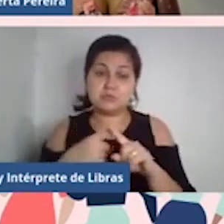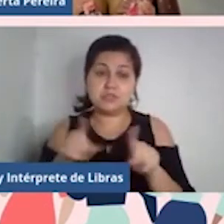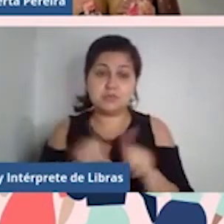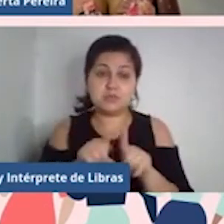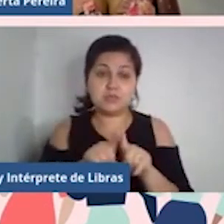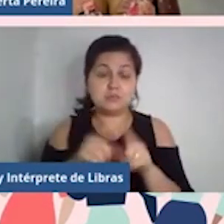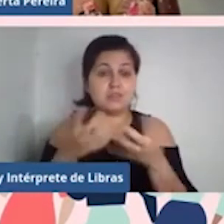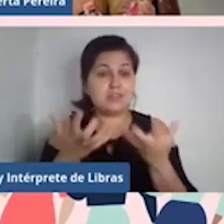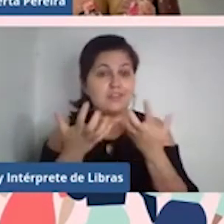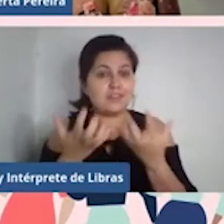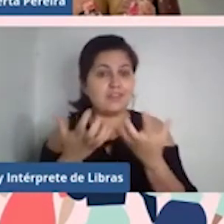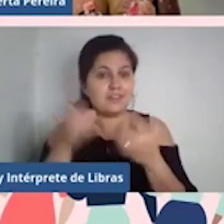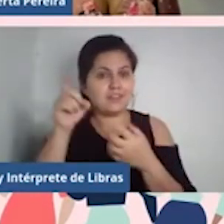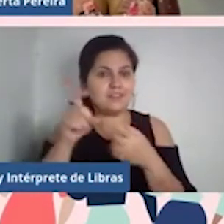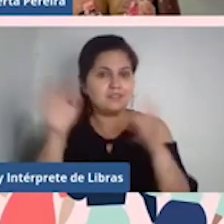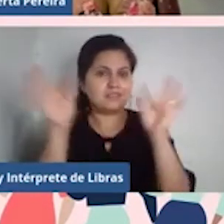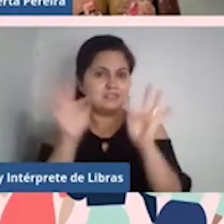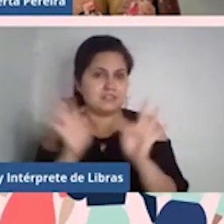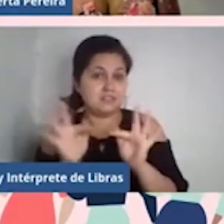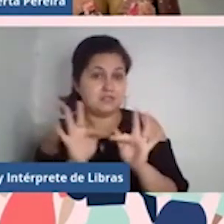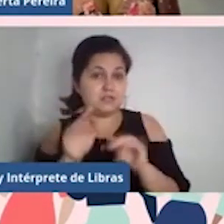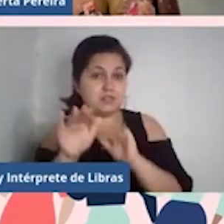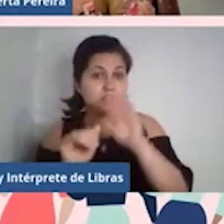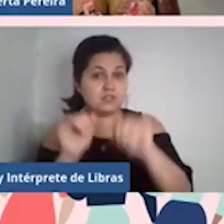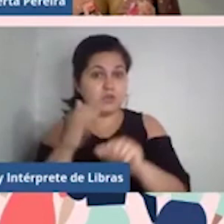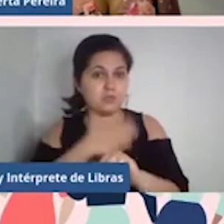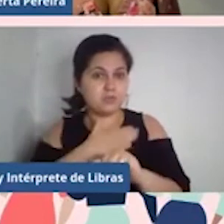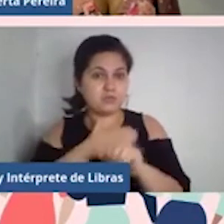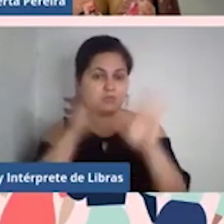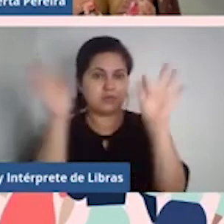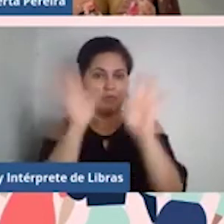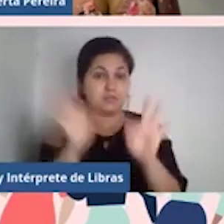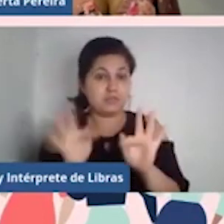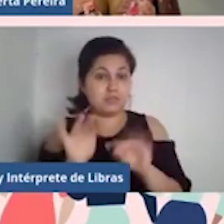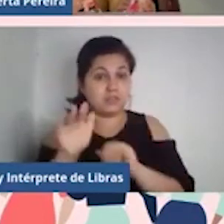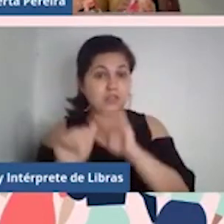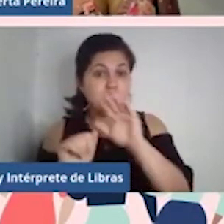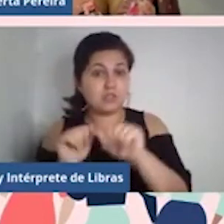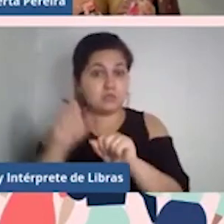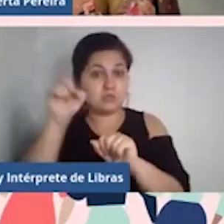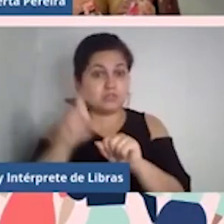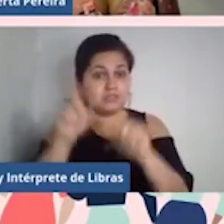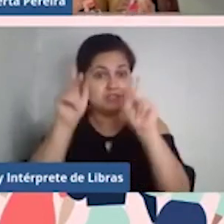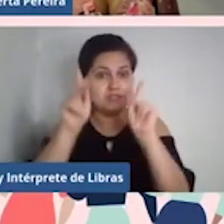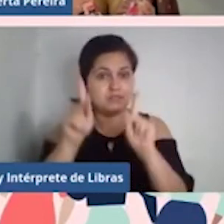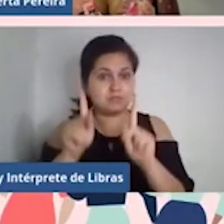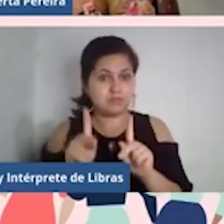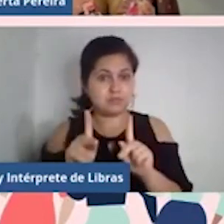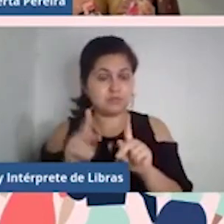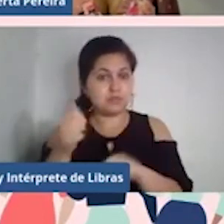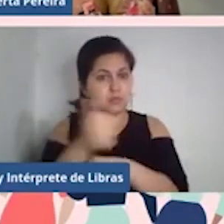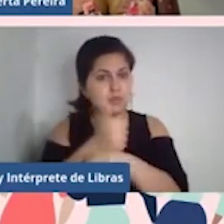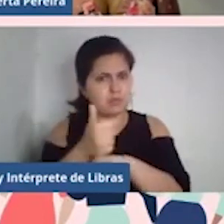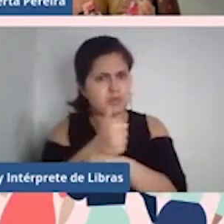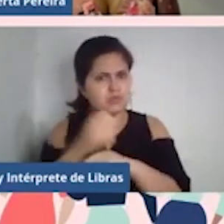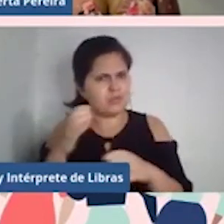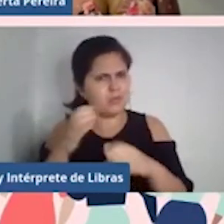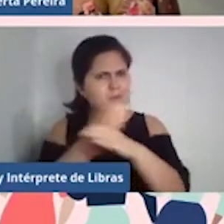quero, né, ser feliz. Eu busco a minha felicidade e eu busco ser uma pessoa e uma profissional